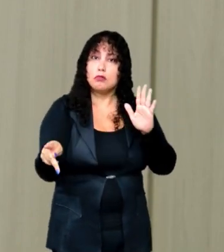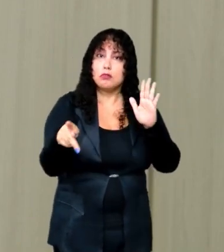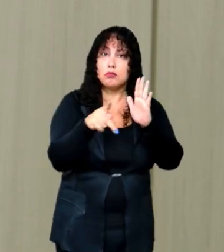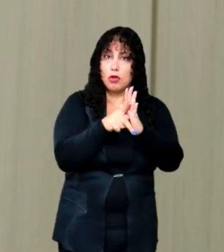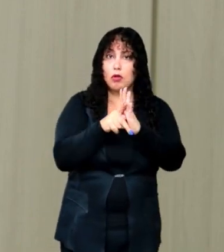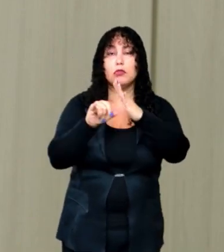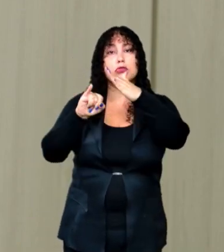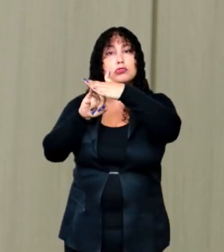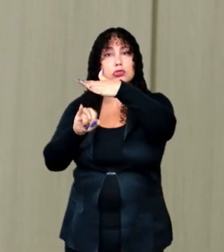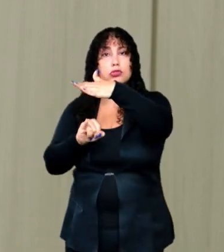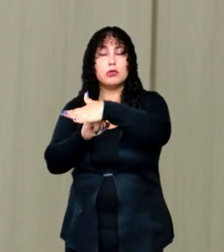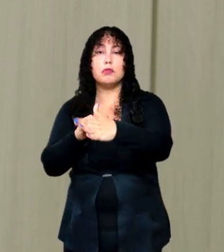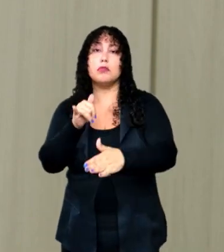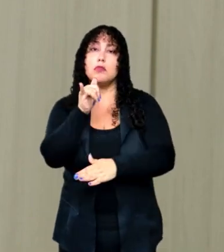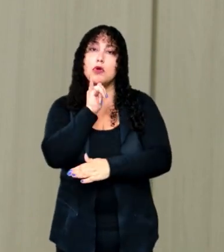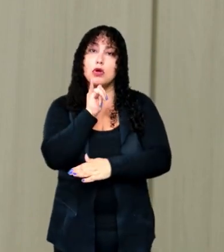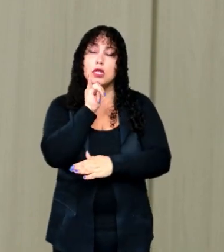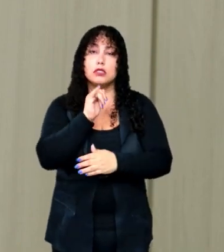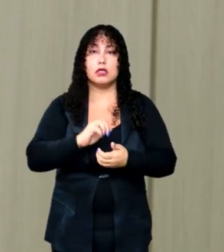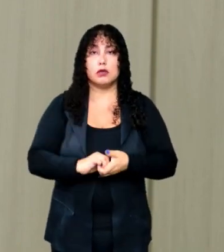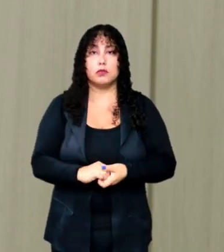instituto, né? Então, por exemplo,